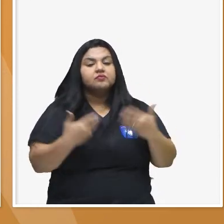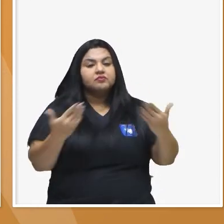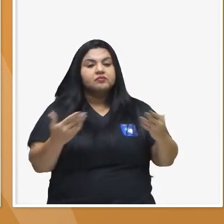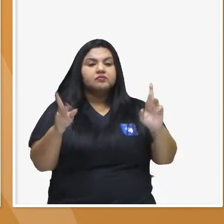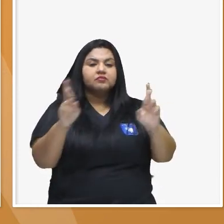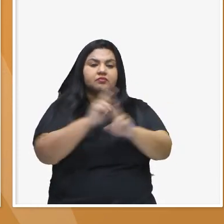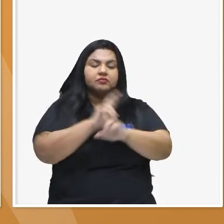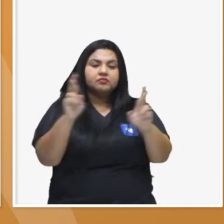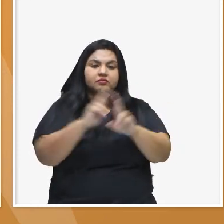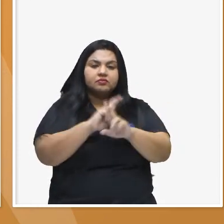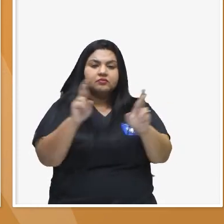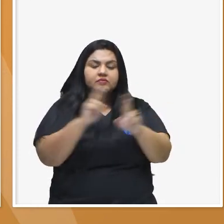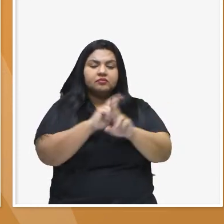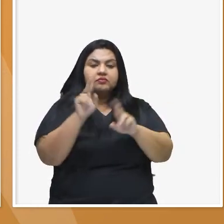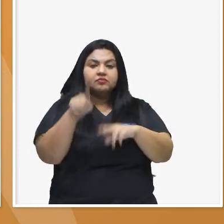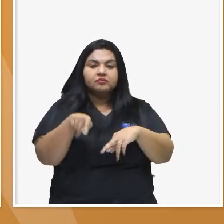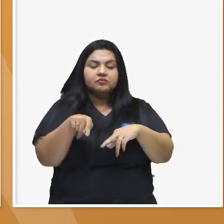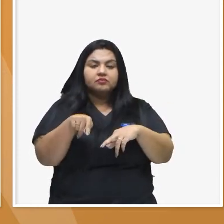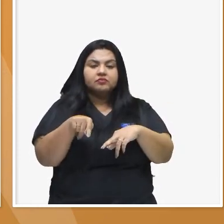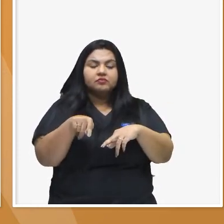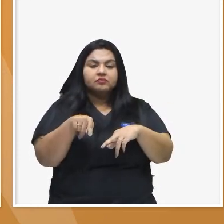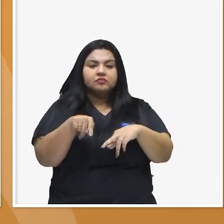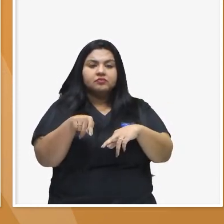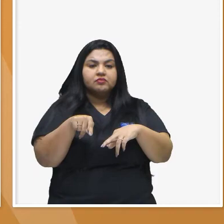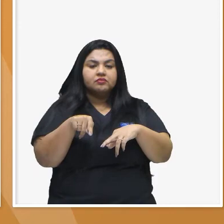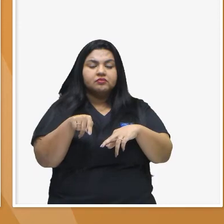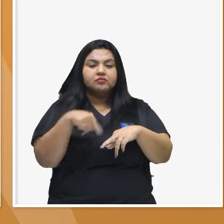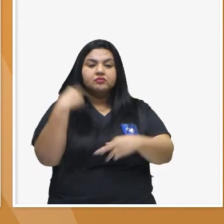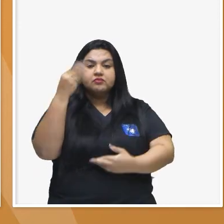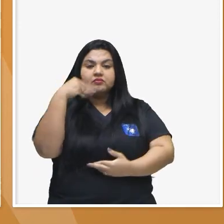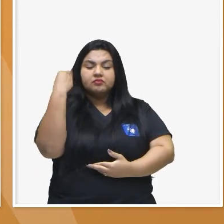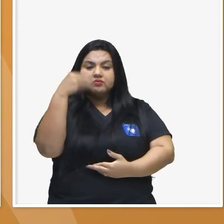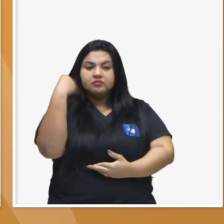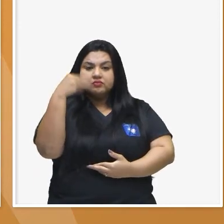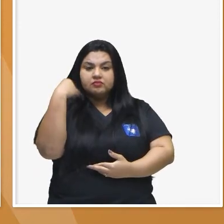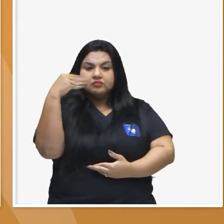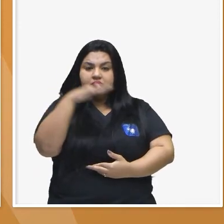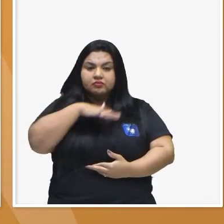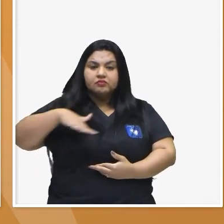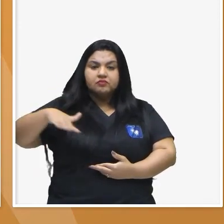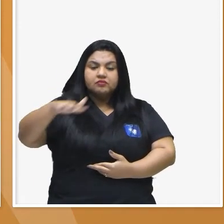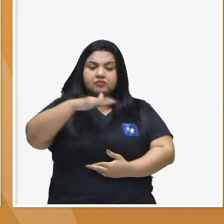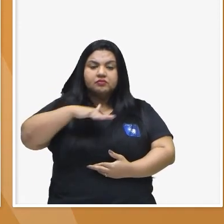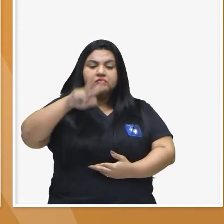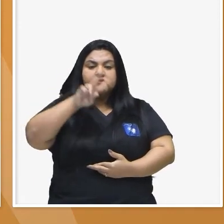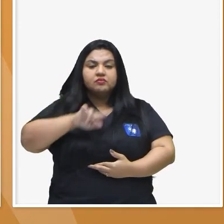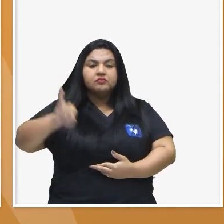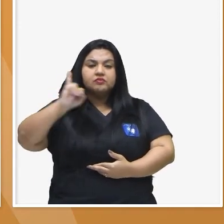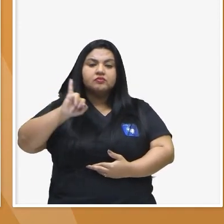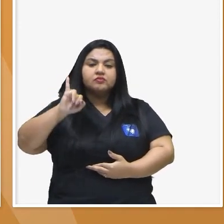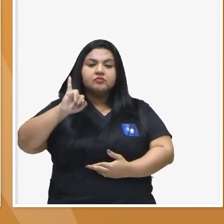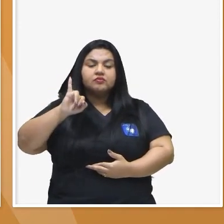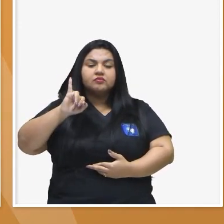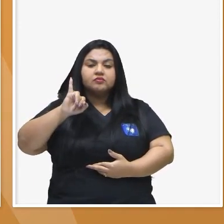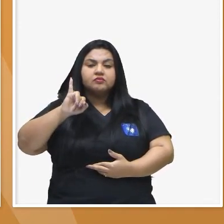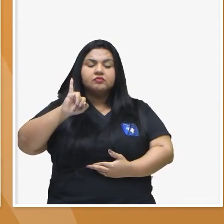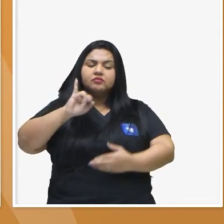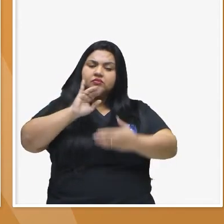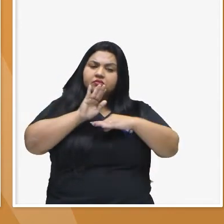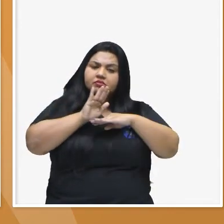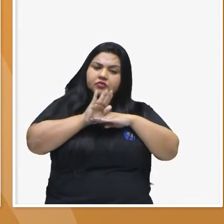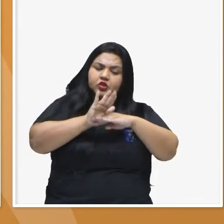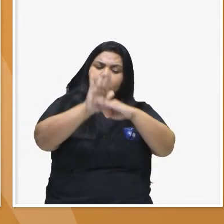relação, então, no mundo da experiência, no campo da experiência, ela vai, então, ajudando